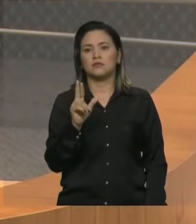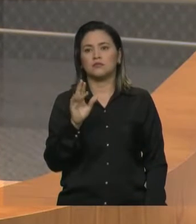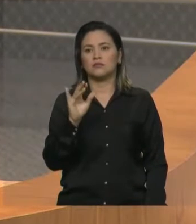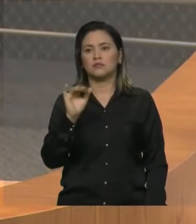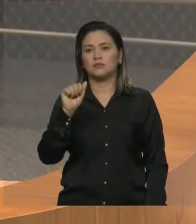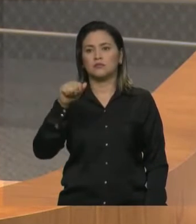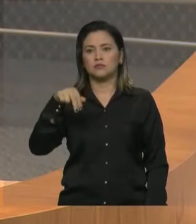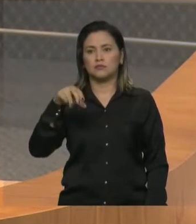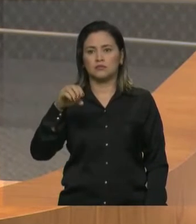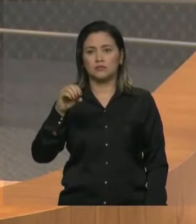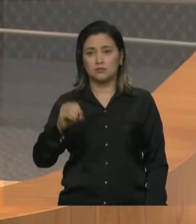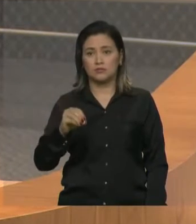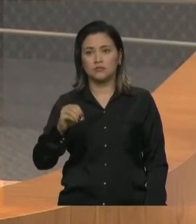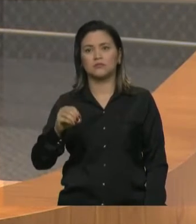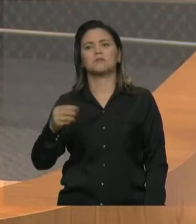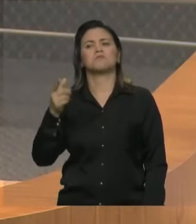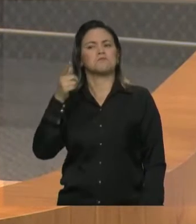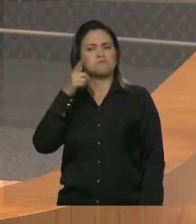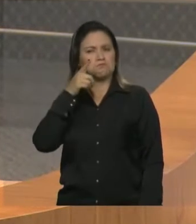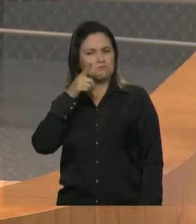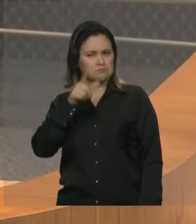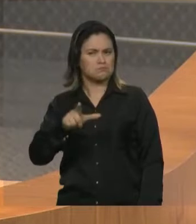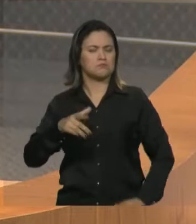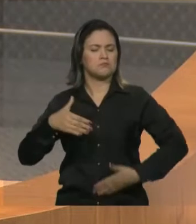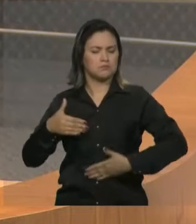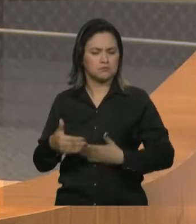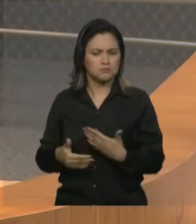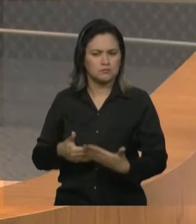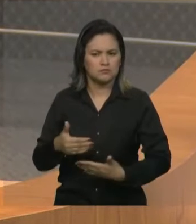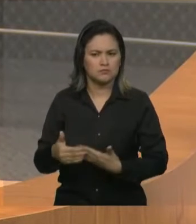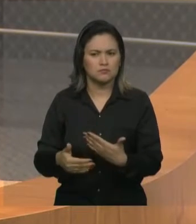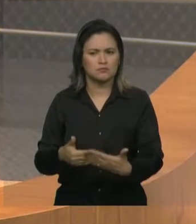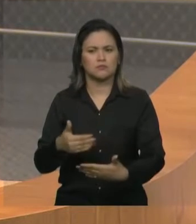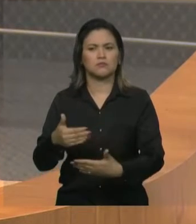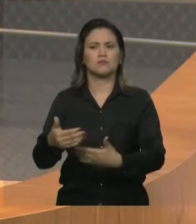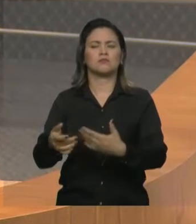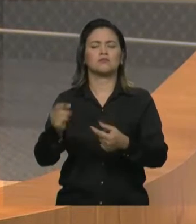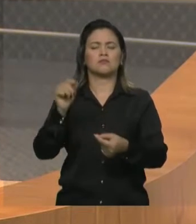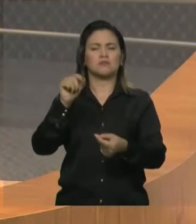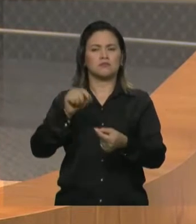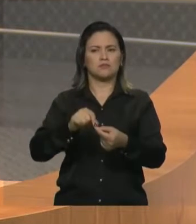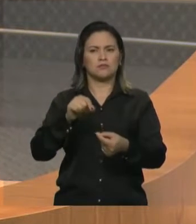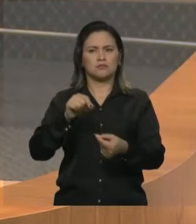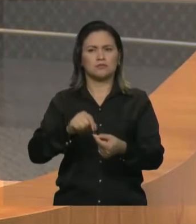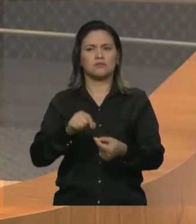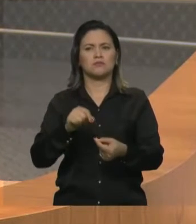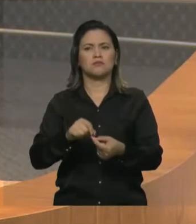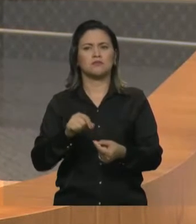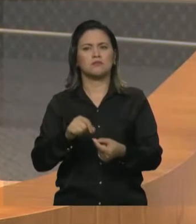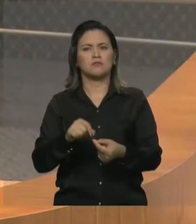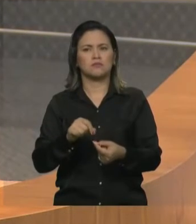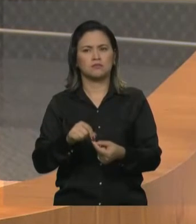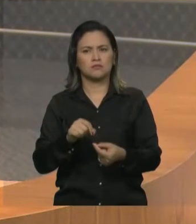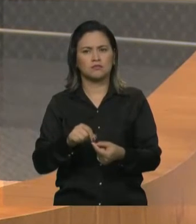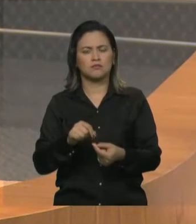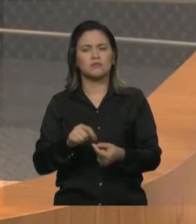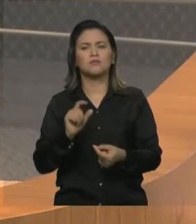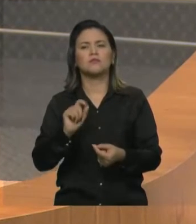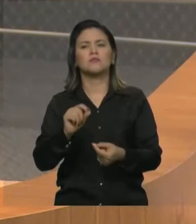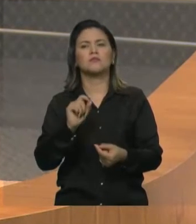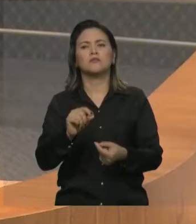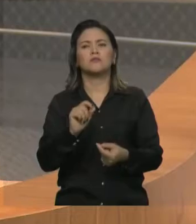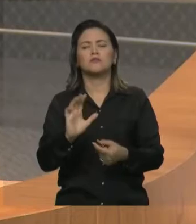tem crescido e tem fazer feito valer o seu direito de liberdade